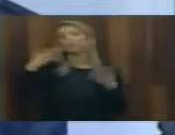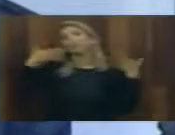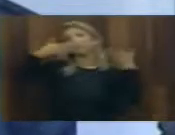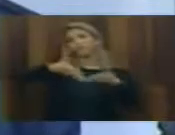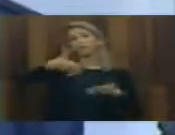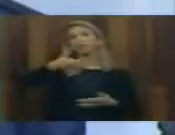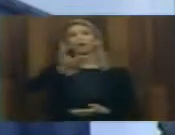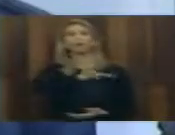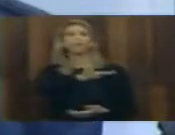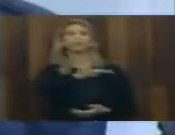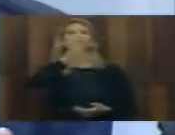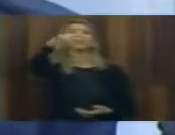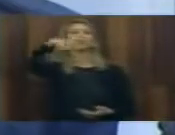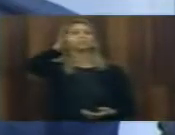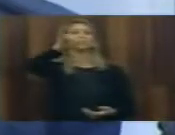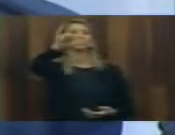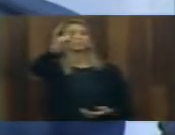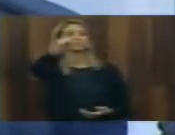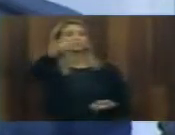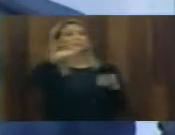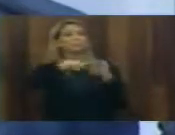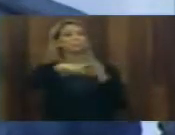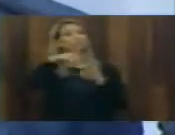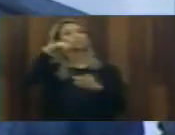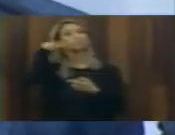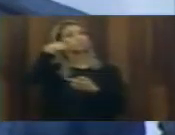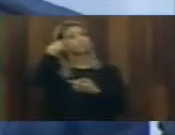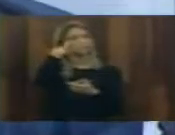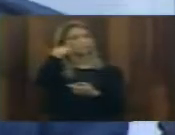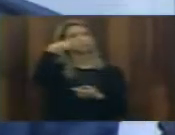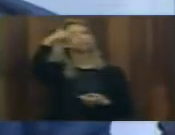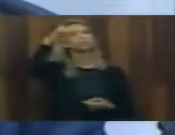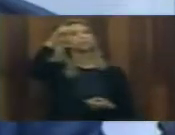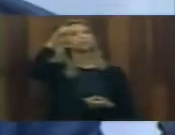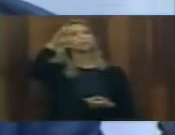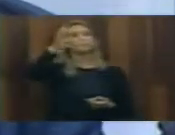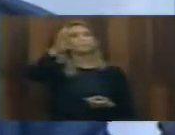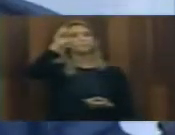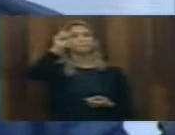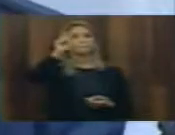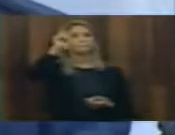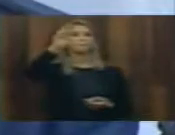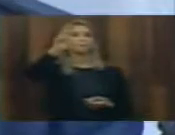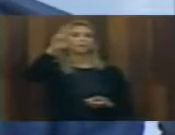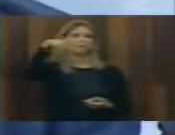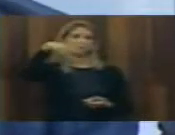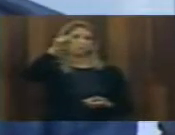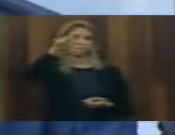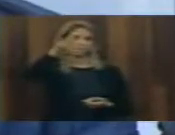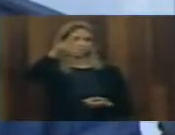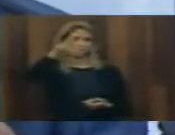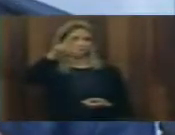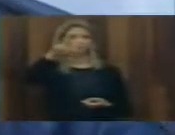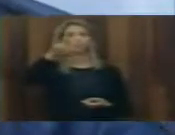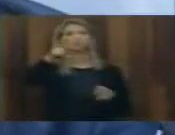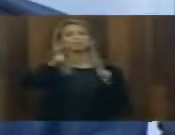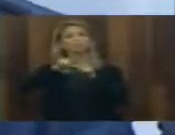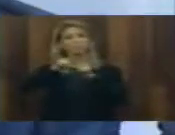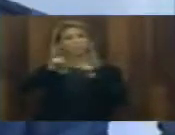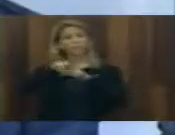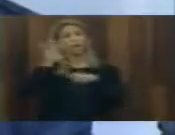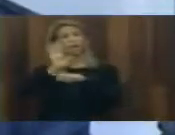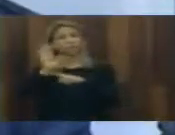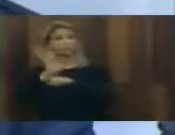eu, levantado pelo deputado subtenente Bernardo Nalerge, para proteger a Laguna de Araruama como um todo a